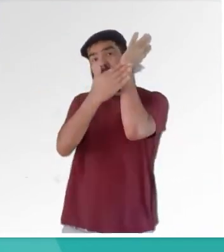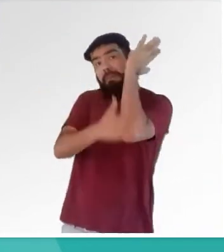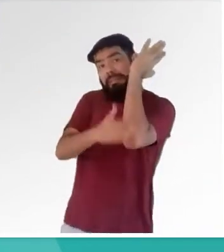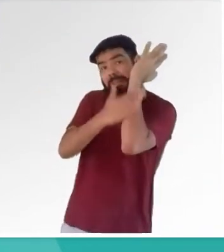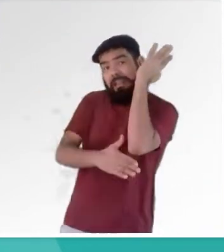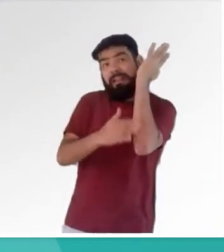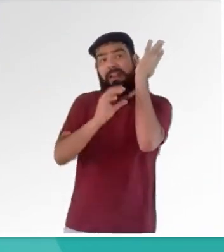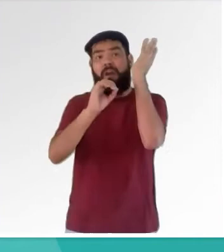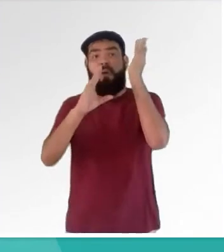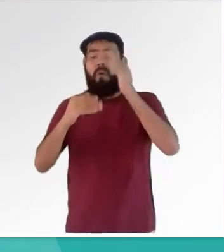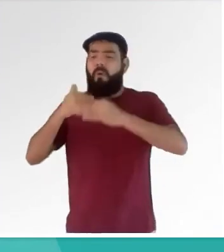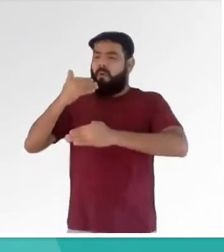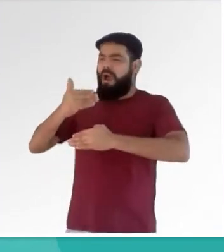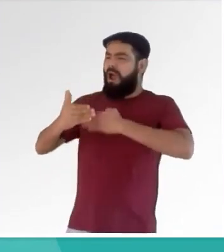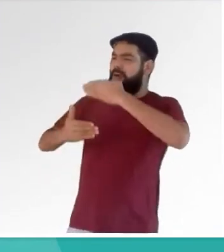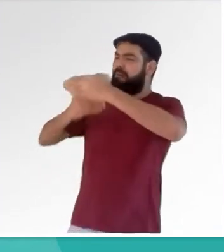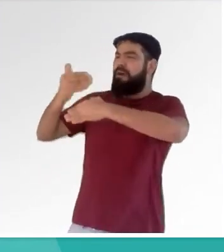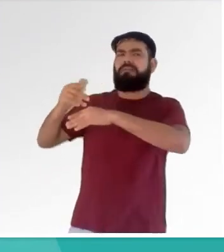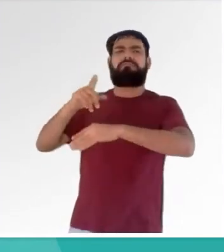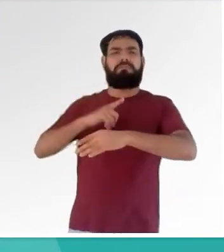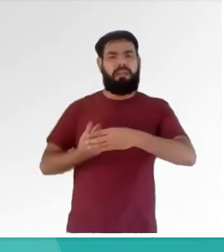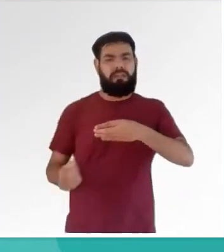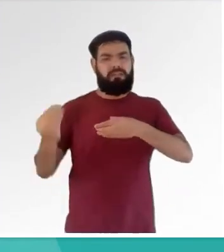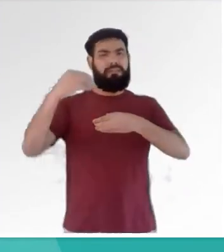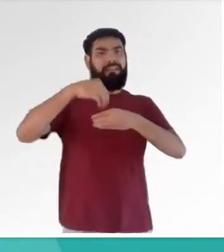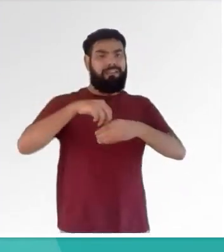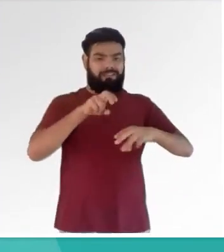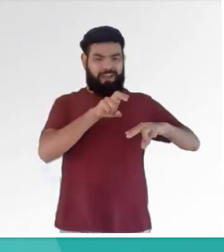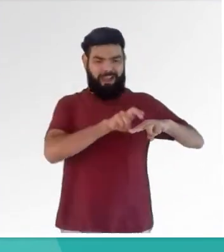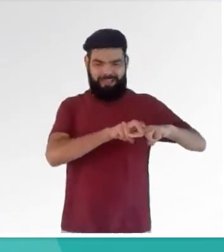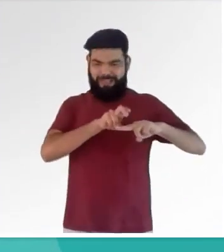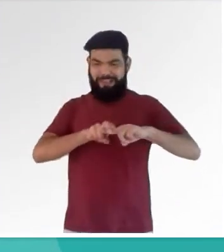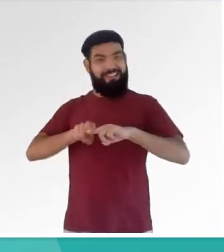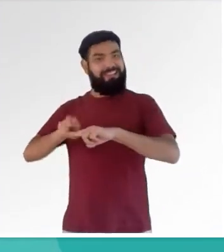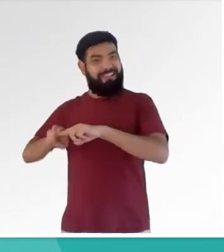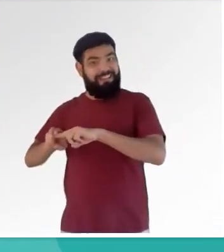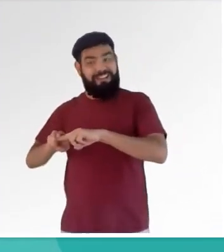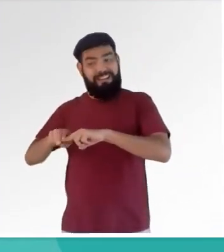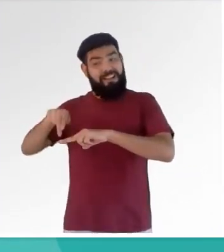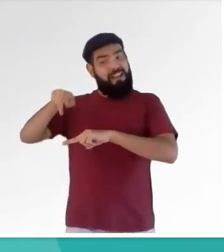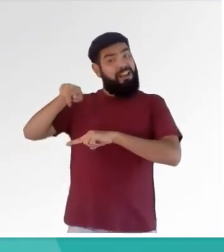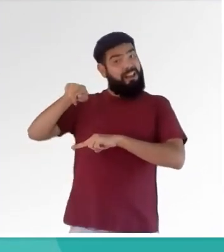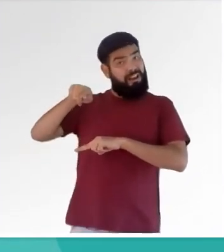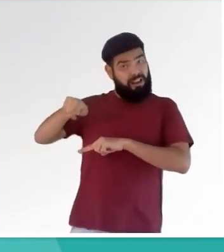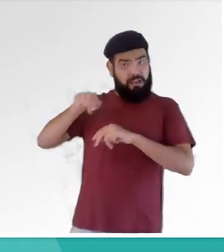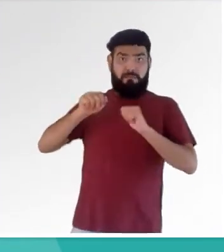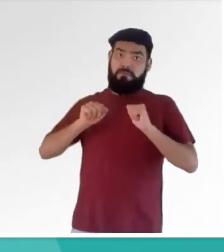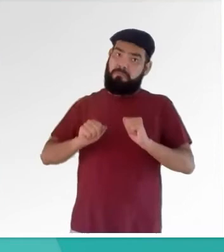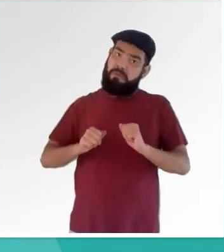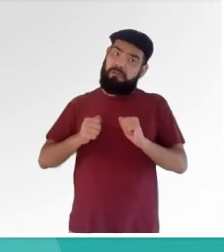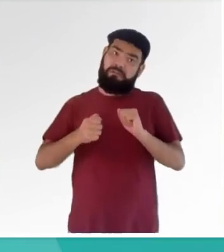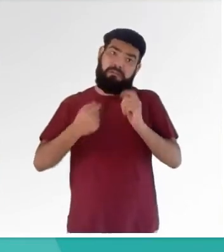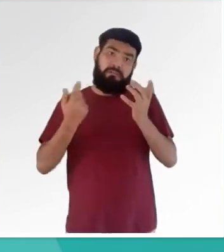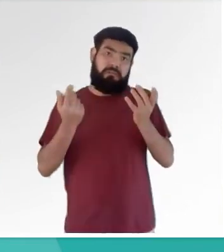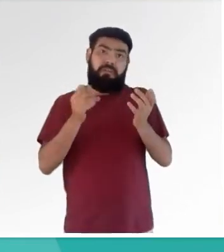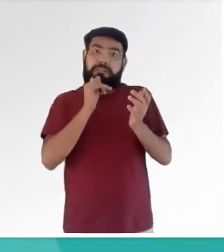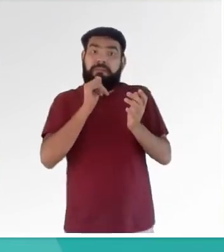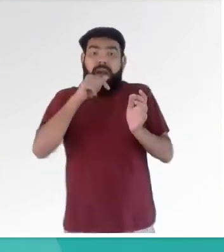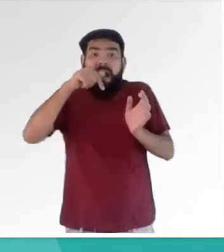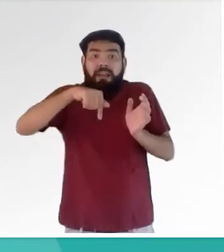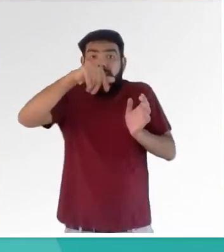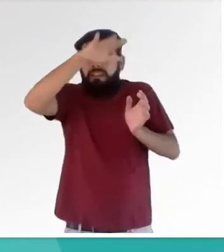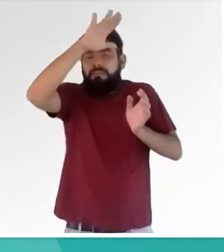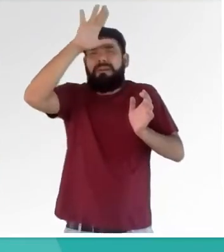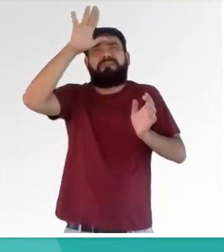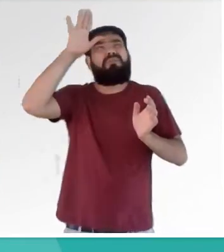mas tem uma igreja com cadeiras, né? E lá, ela pode ser uma igreja. Aqui no Amazonas, nós temos mais